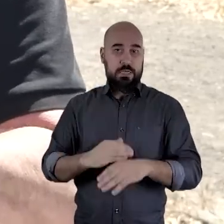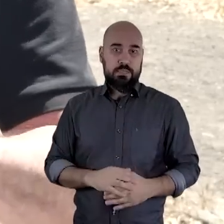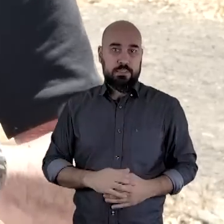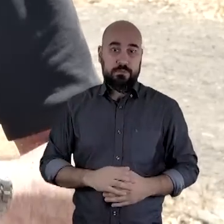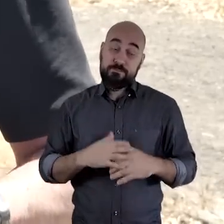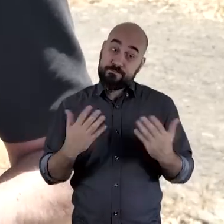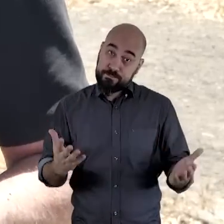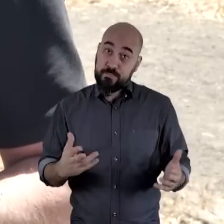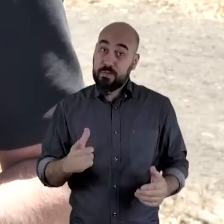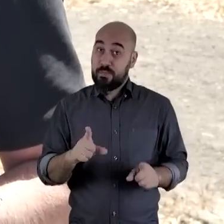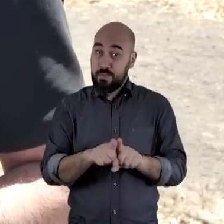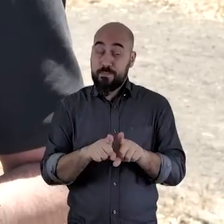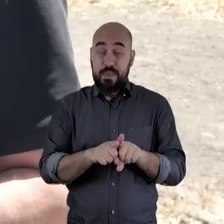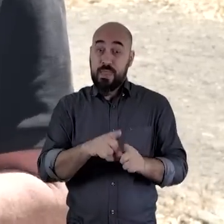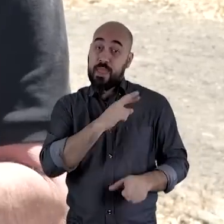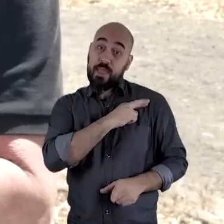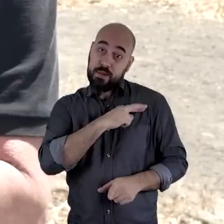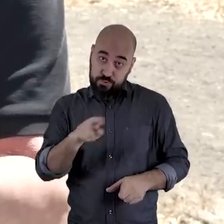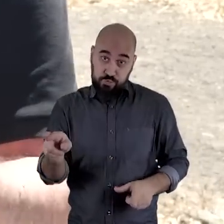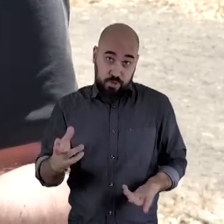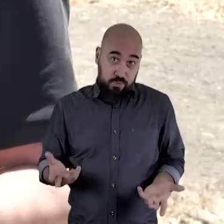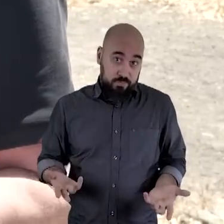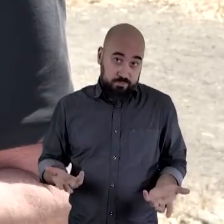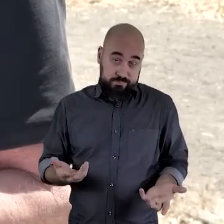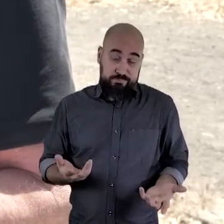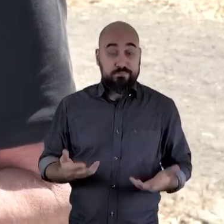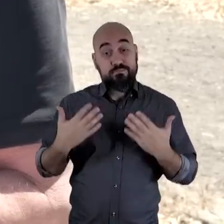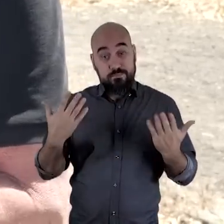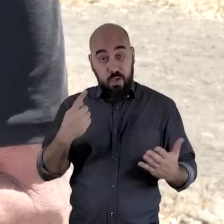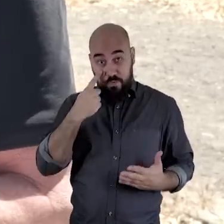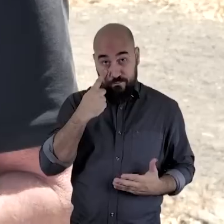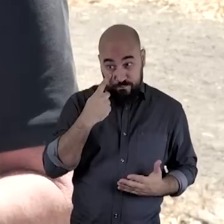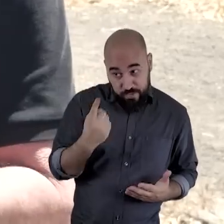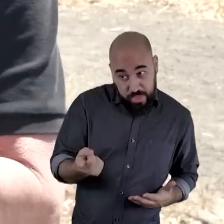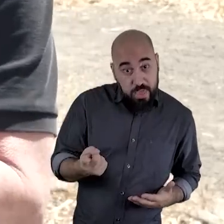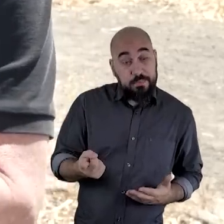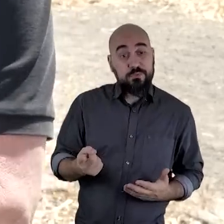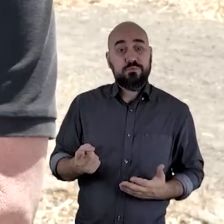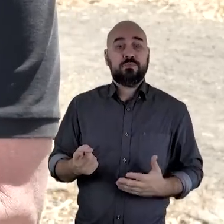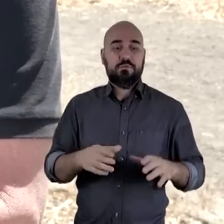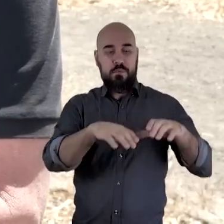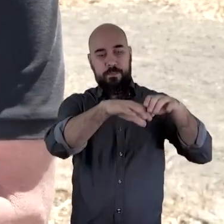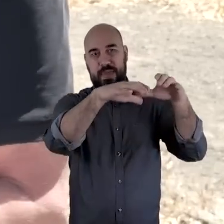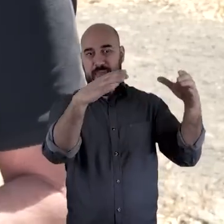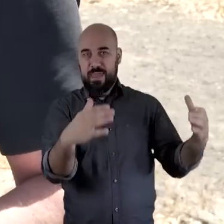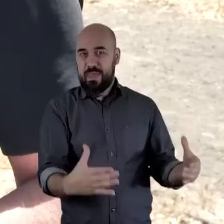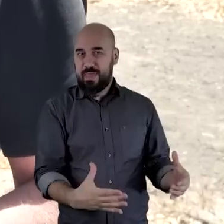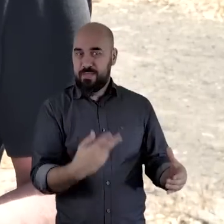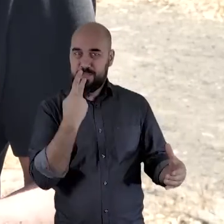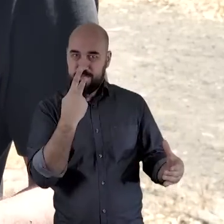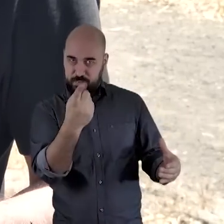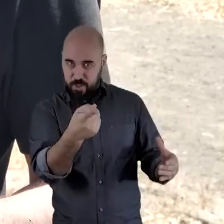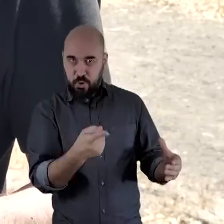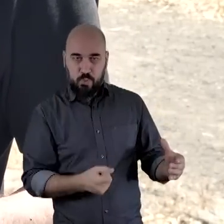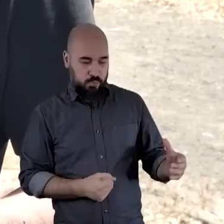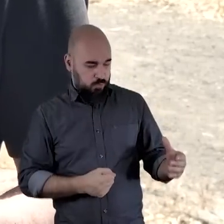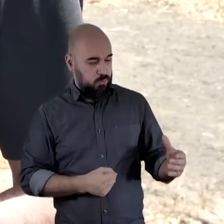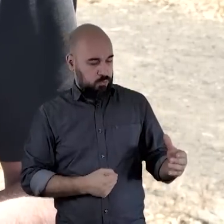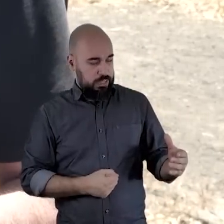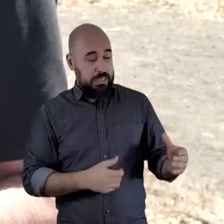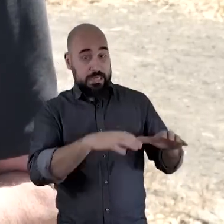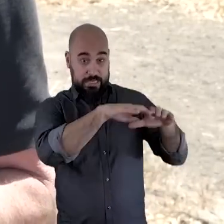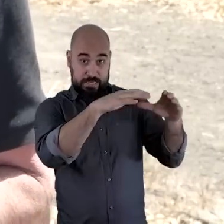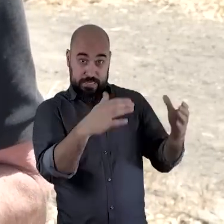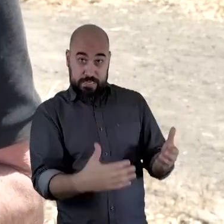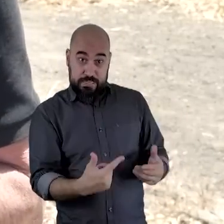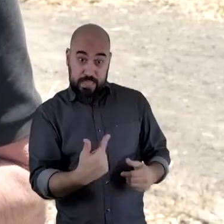fama tem a ver com religião. Então, nós vemos aqui estelas que você mencionou. Aqui